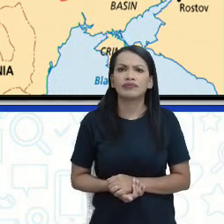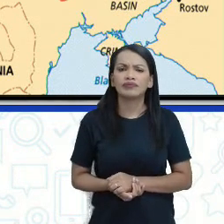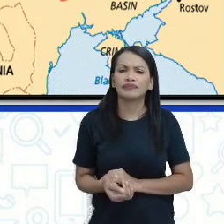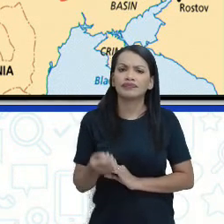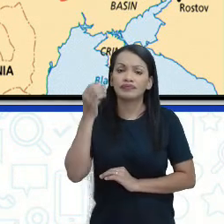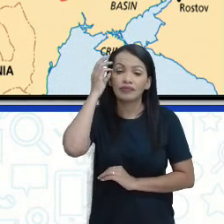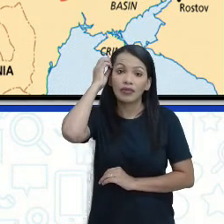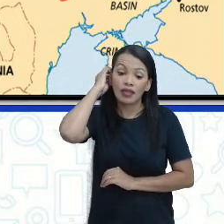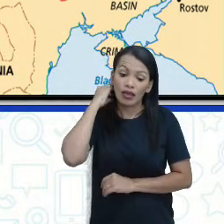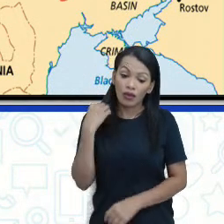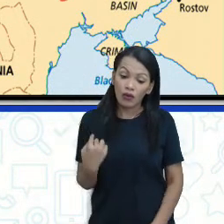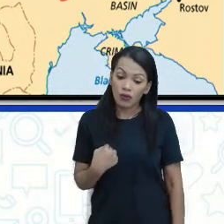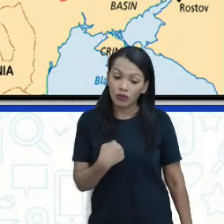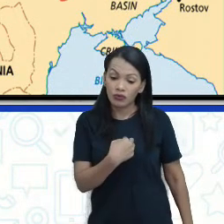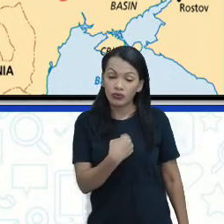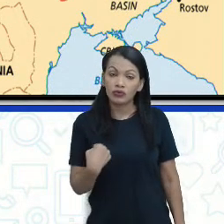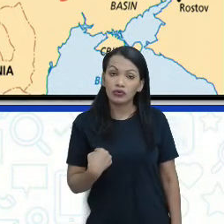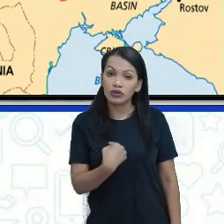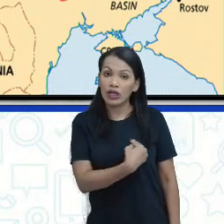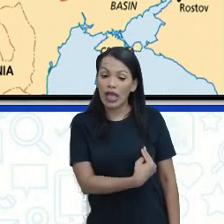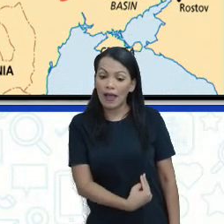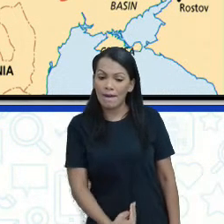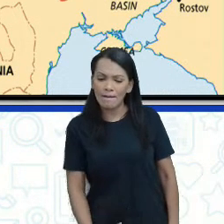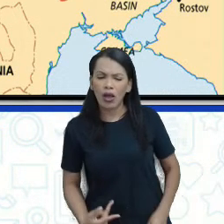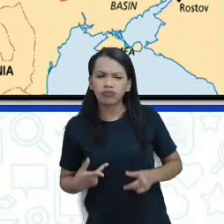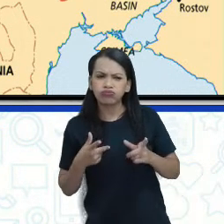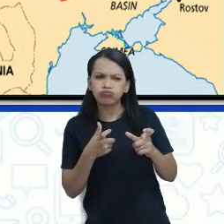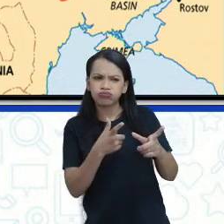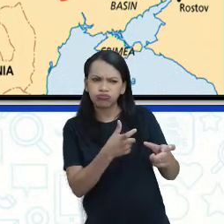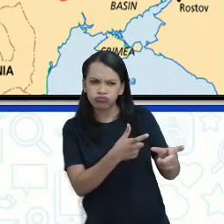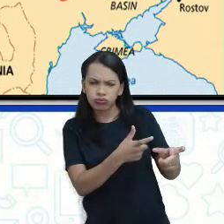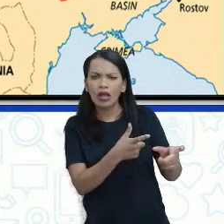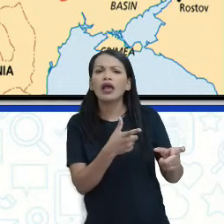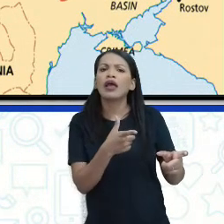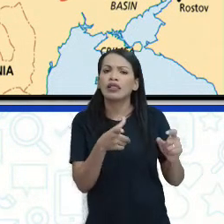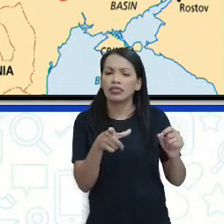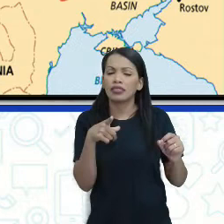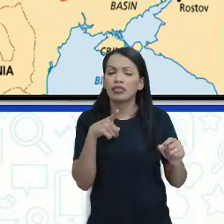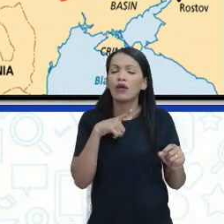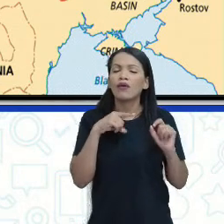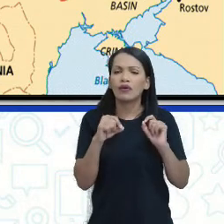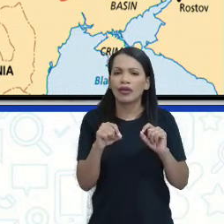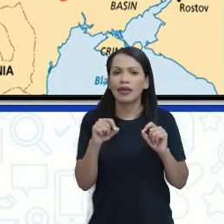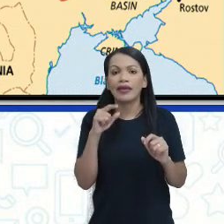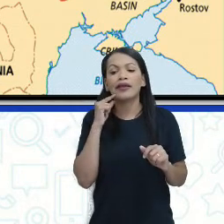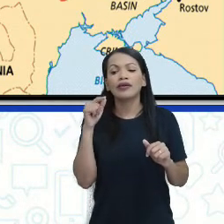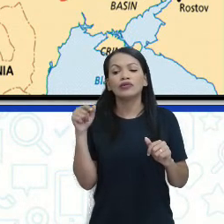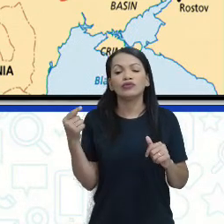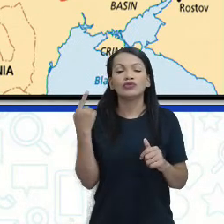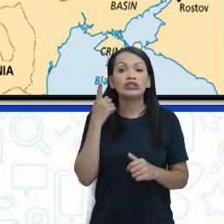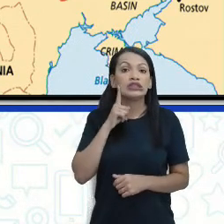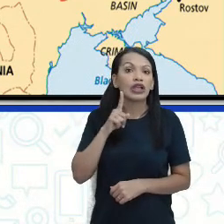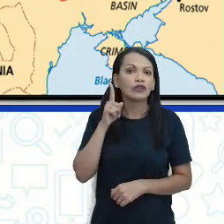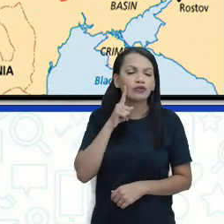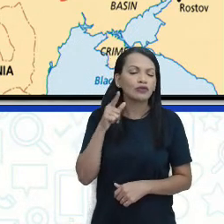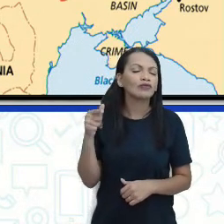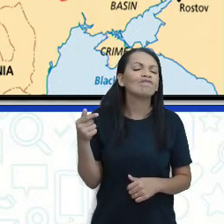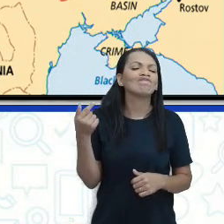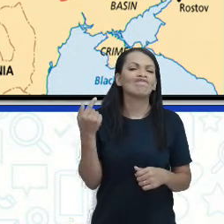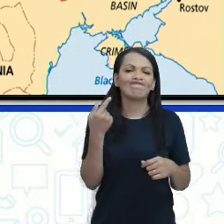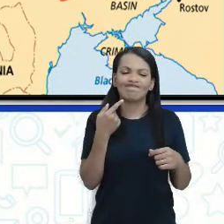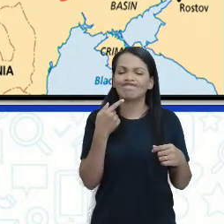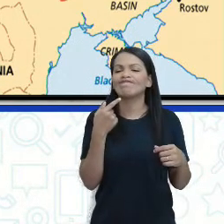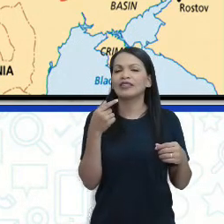do Japão, a base de Pearl Harbor, né, a gente tem a entrada dos Estados Unidos. Então, veja, a gente tem como uma